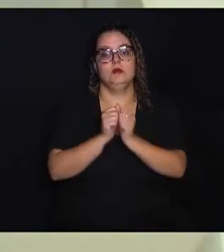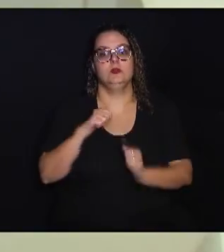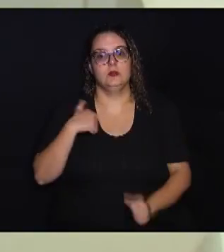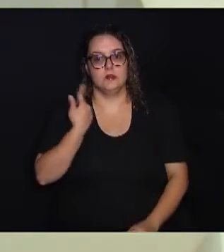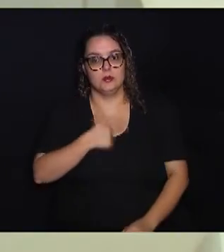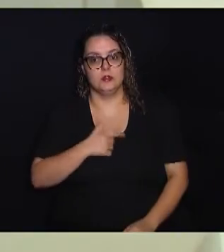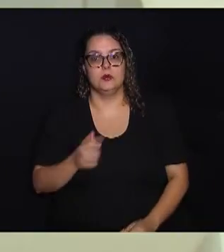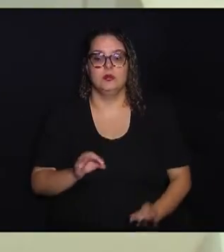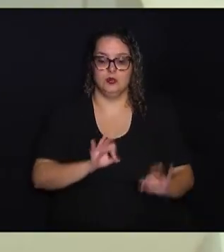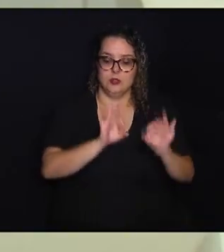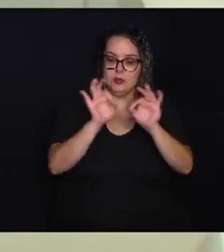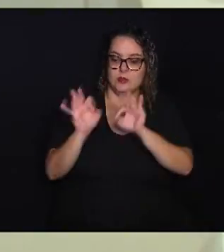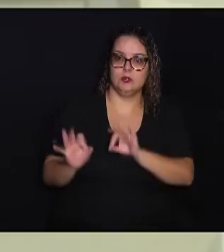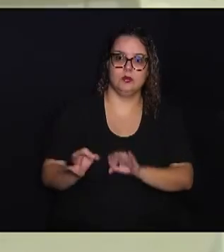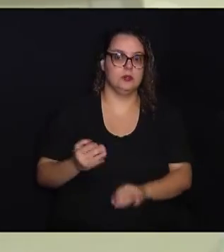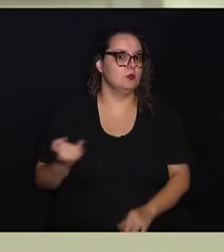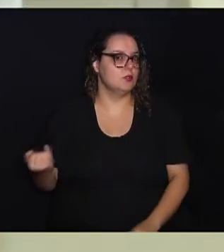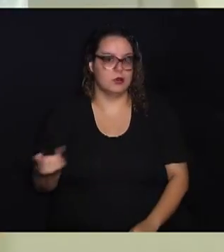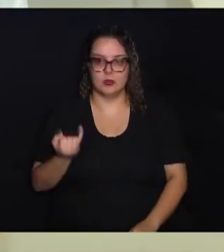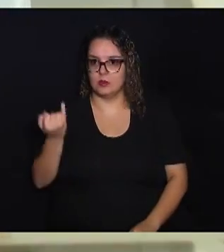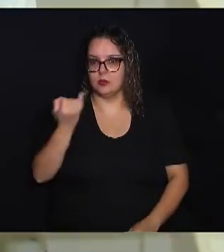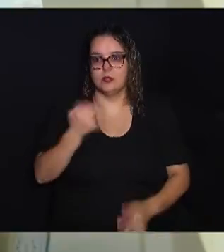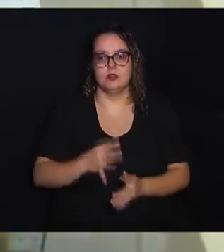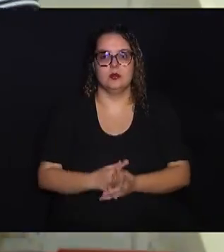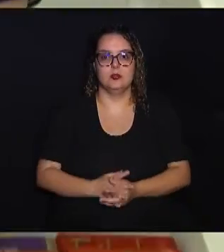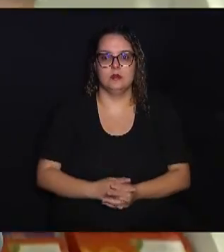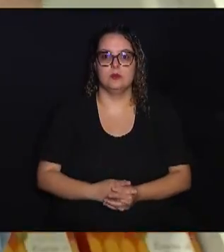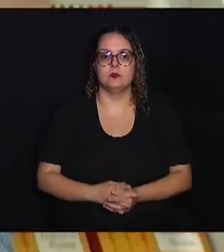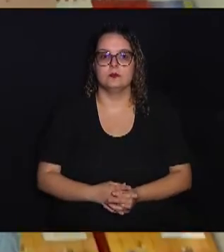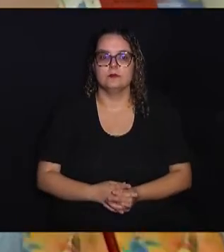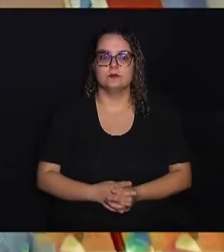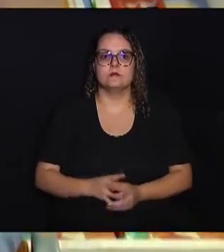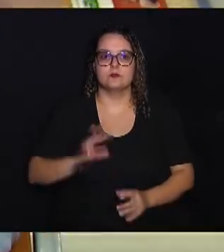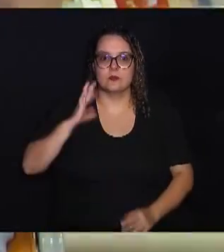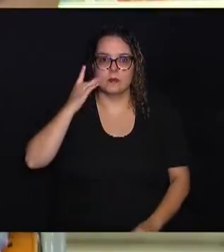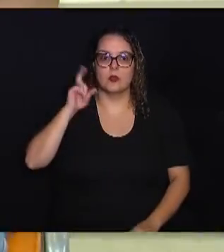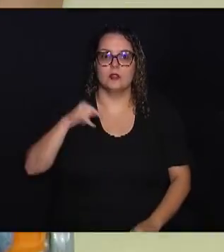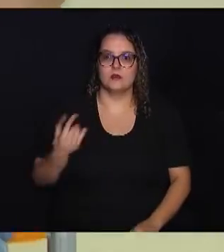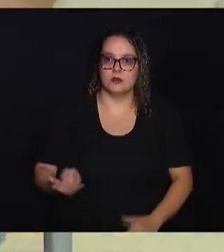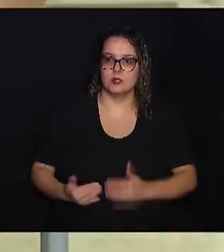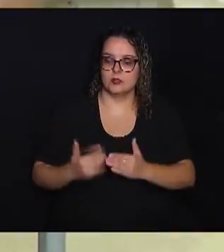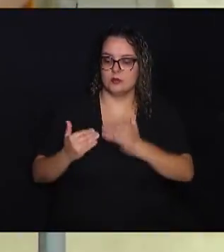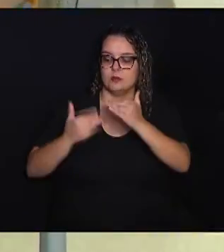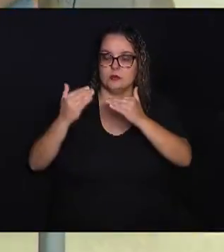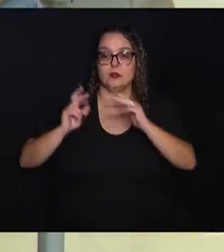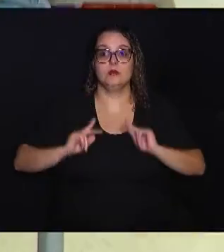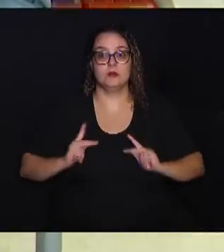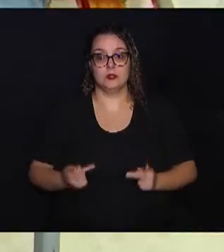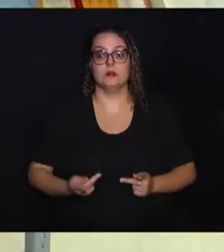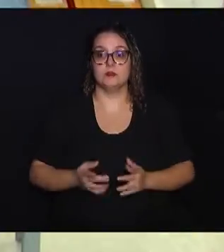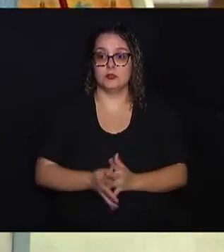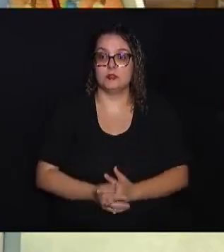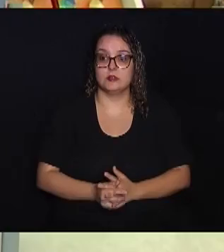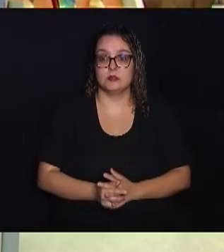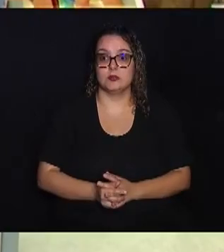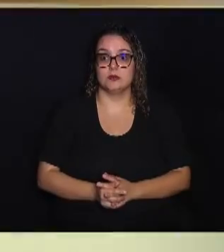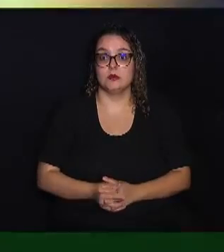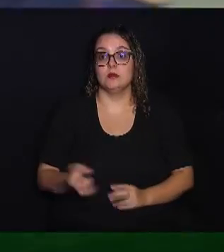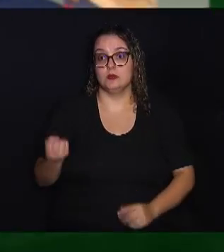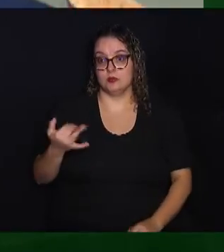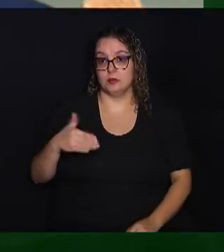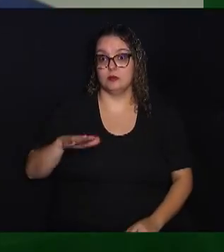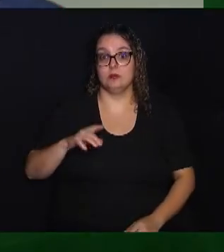Está acompanhando, importantíssimo. Acho que dentro do desenvolvimento humano, quanto mais